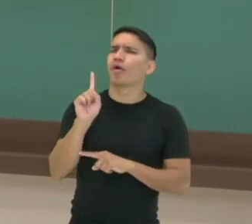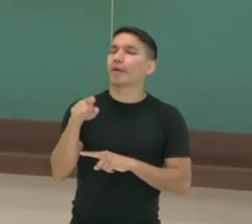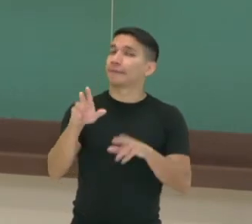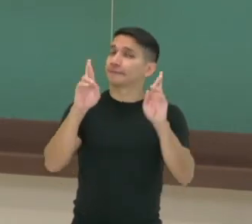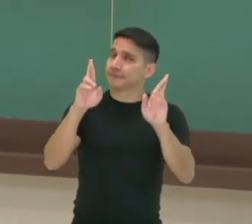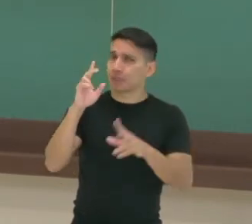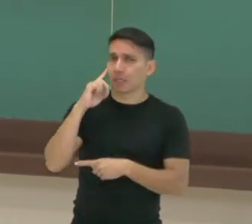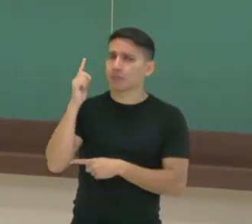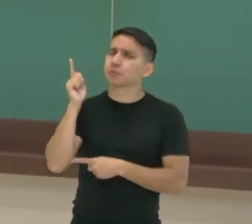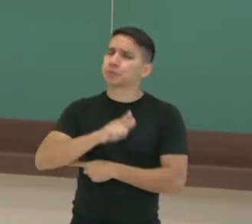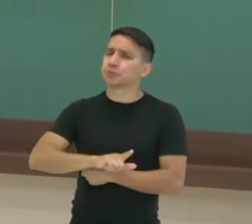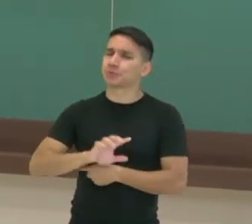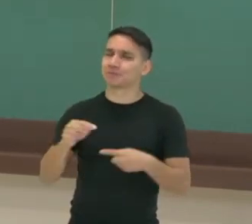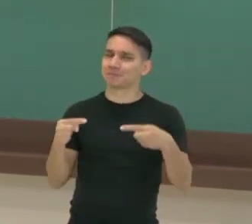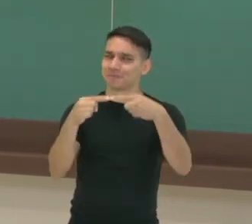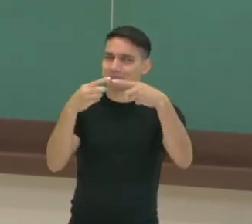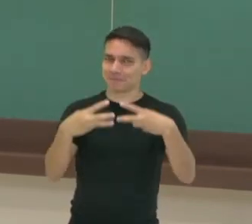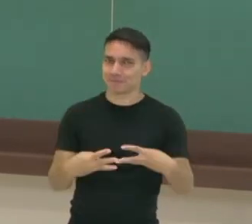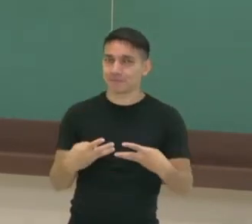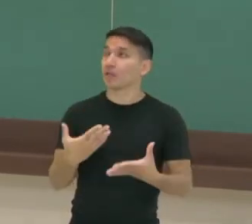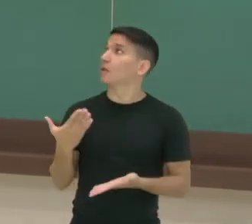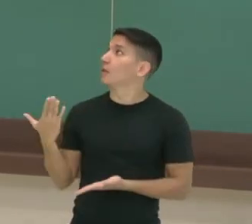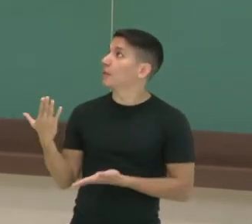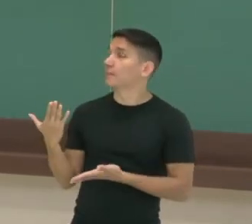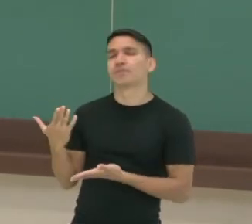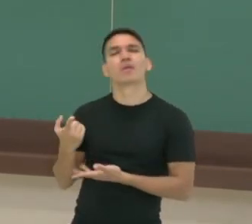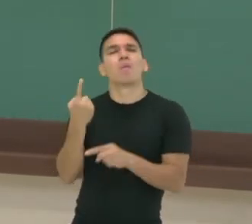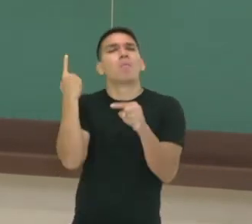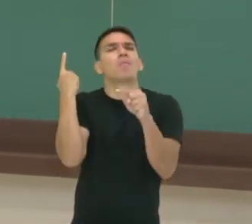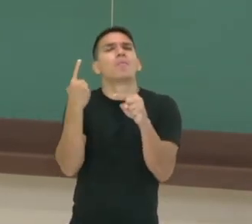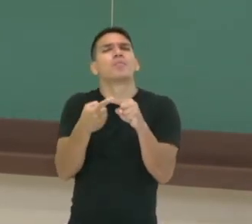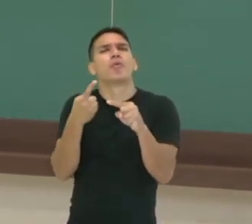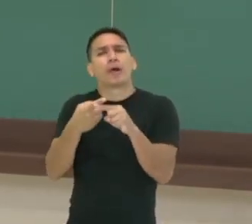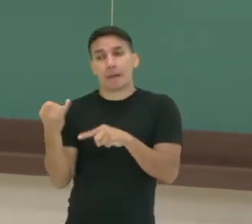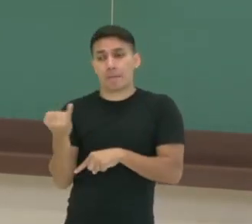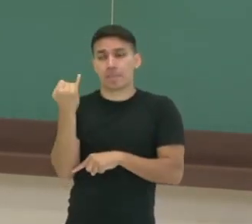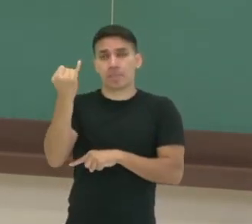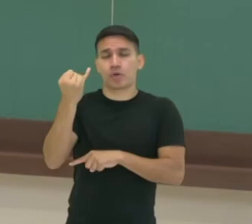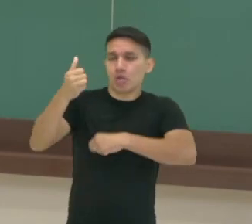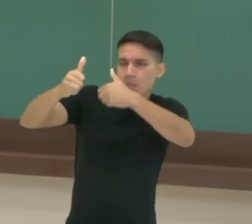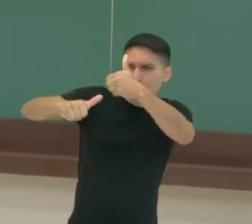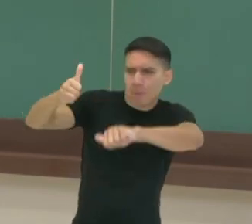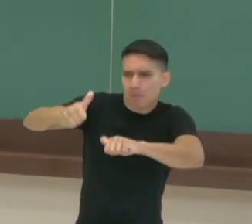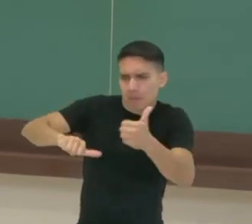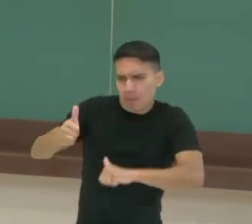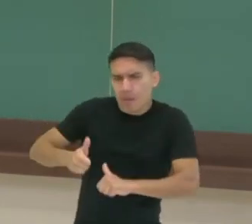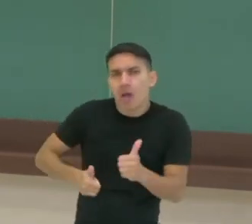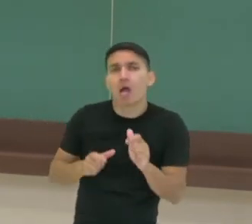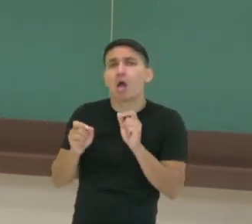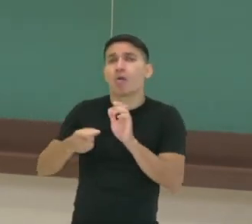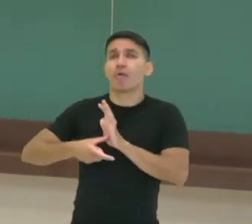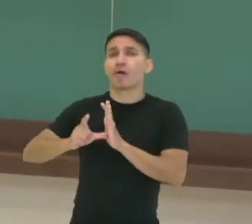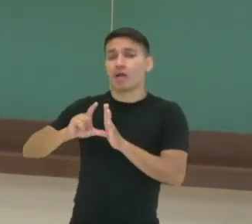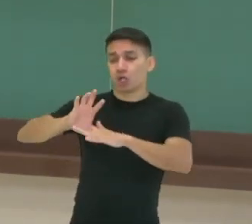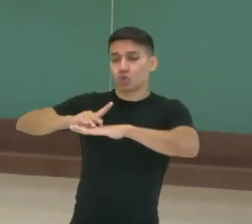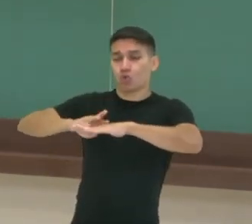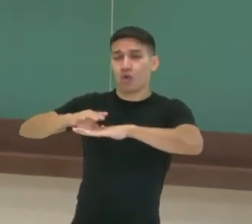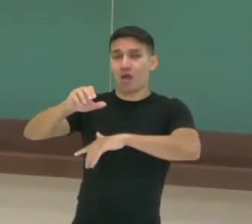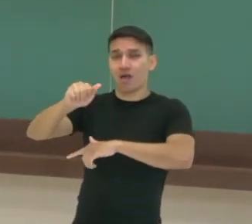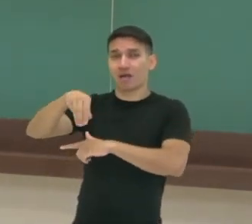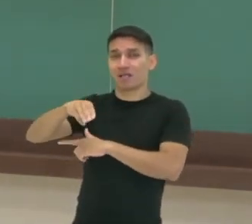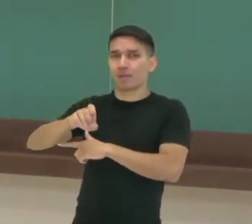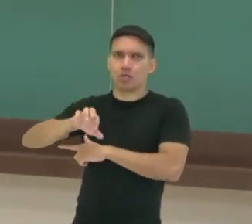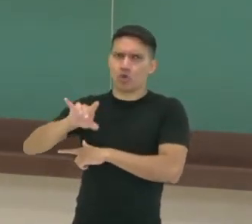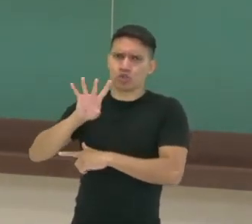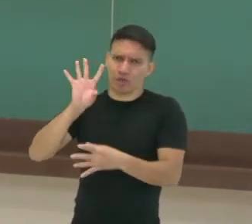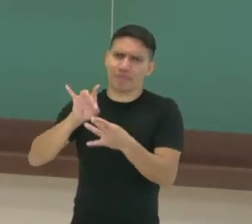esperada. Por que é importante então o diagnóstico dessa doença da AME? Mas não necessariamente só dessa